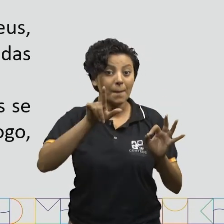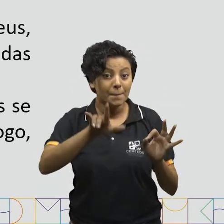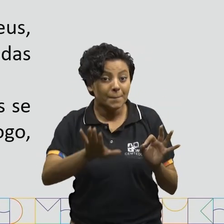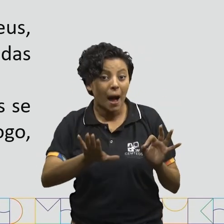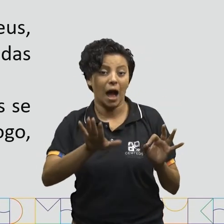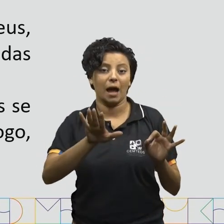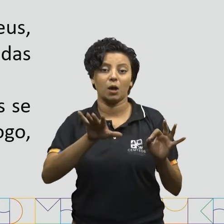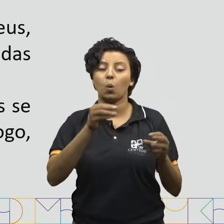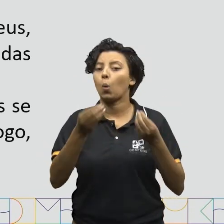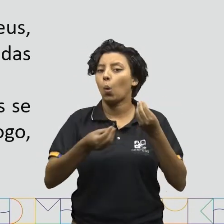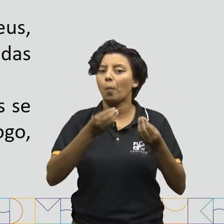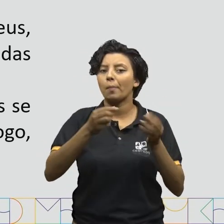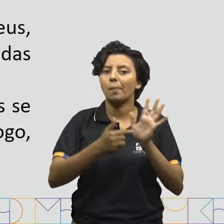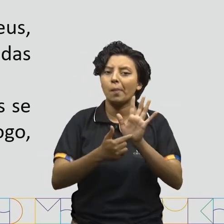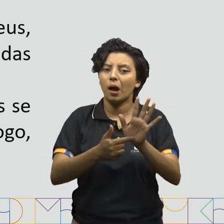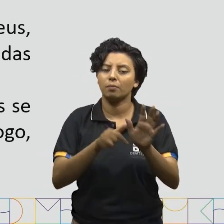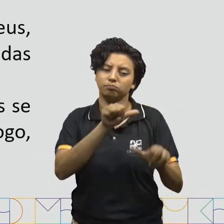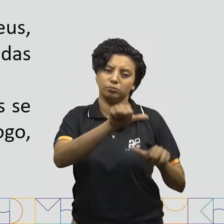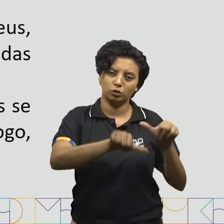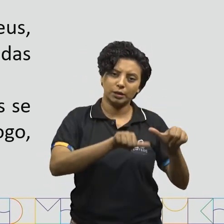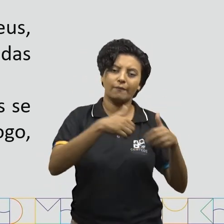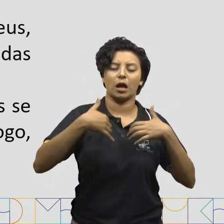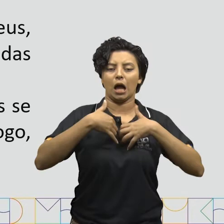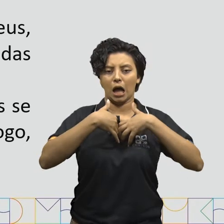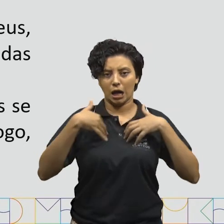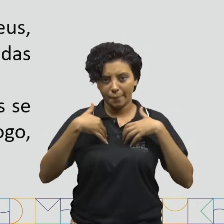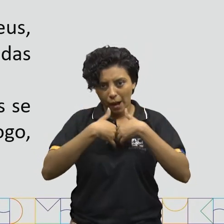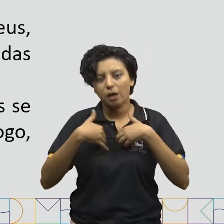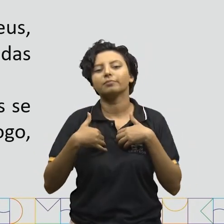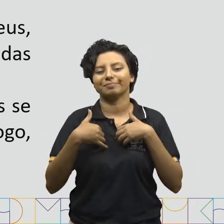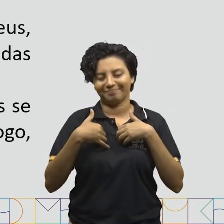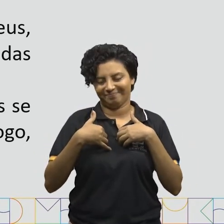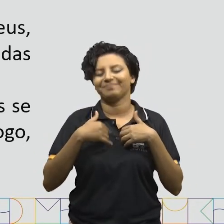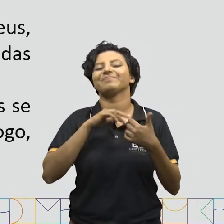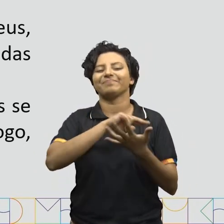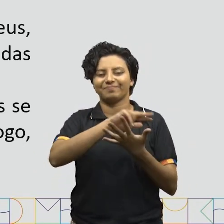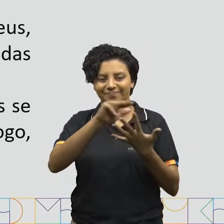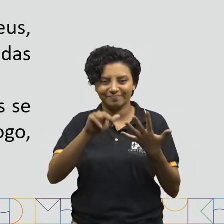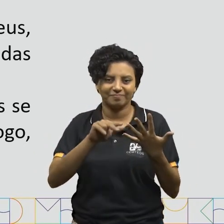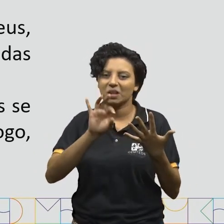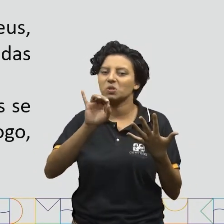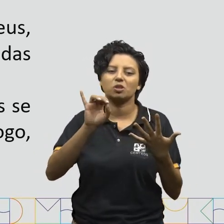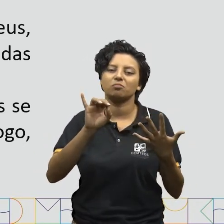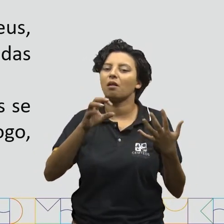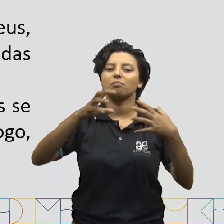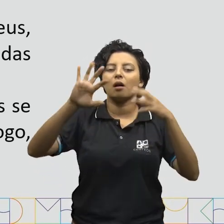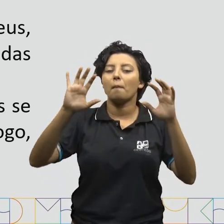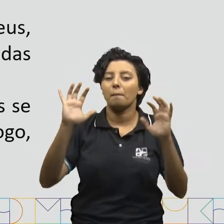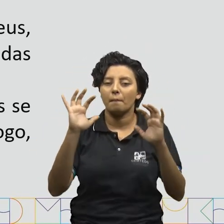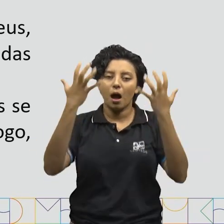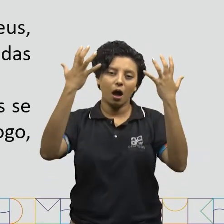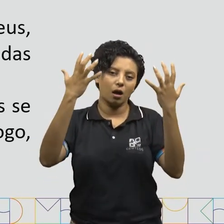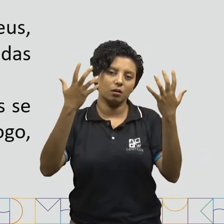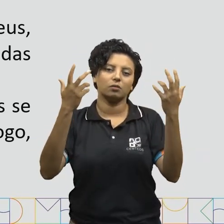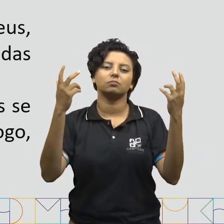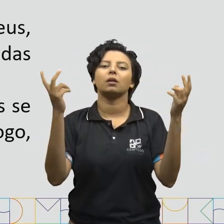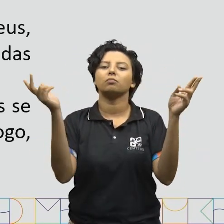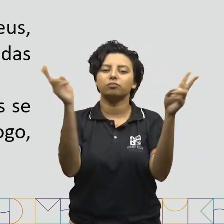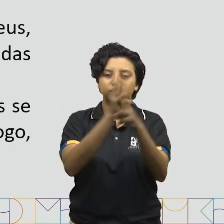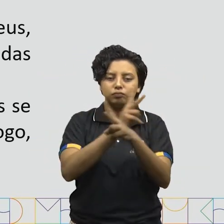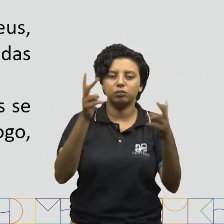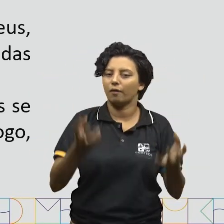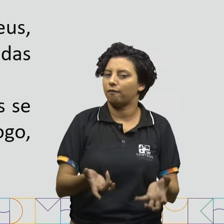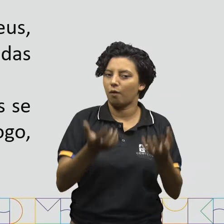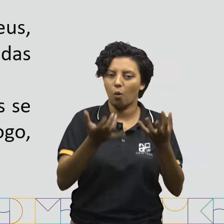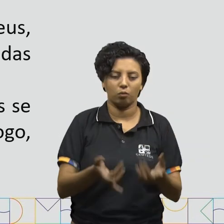protetores, só que eles se manifestavam nas formas variadas de animais. E não só em elementos da natureza, como ar